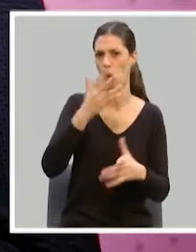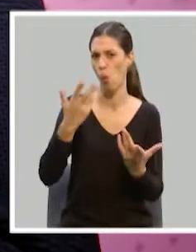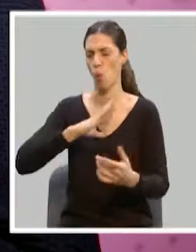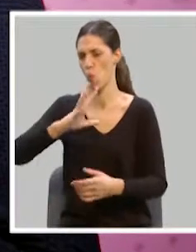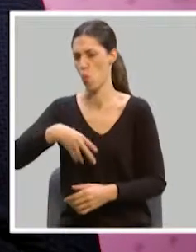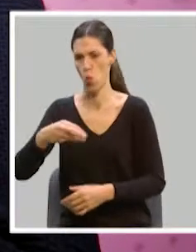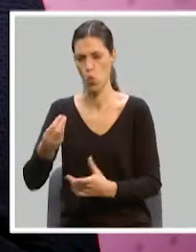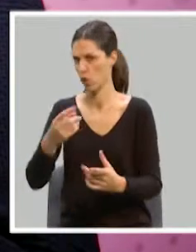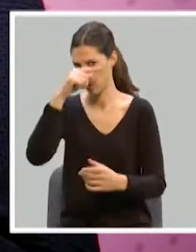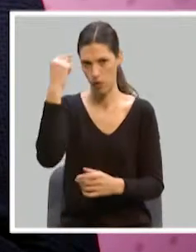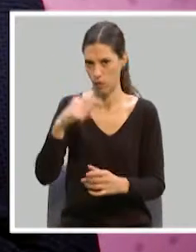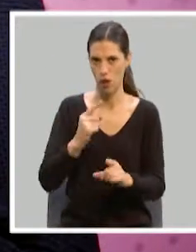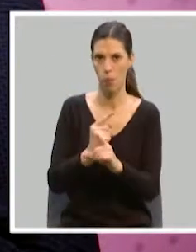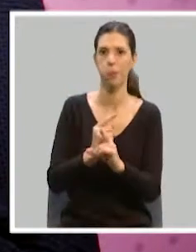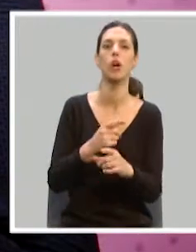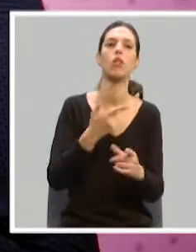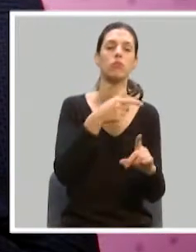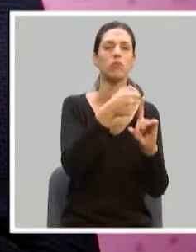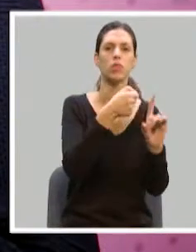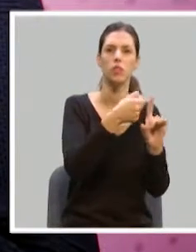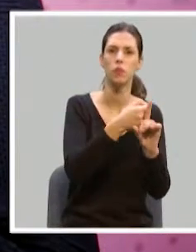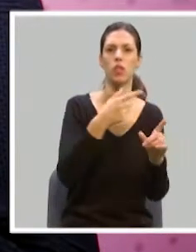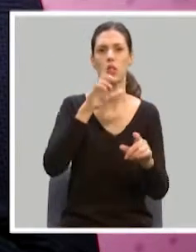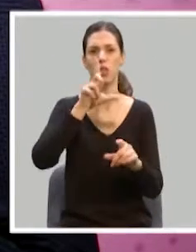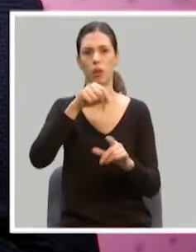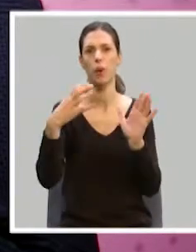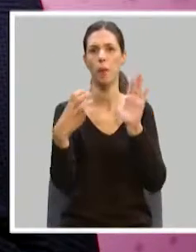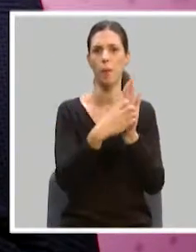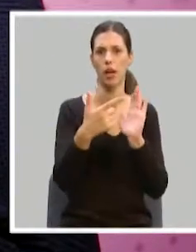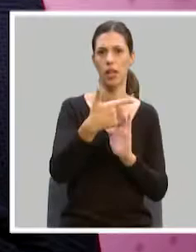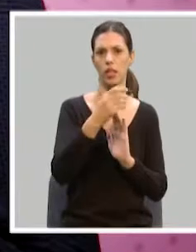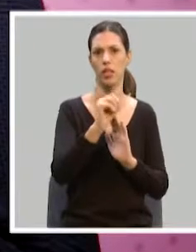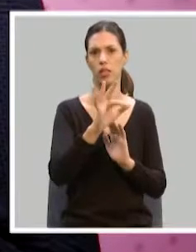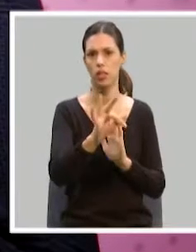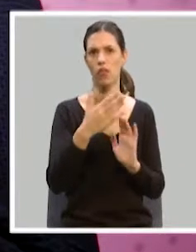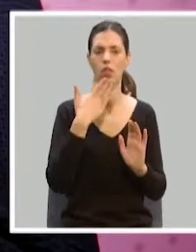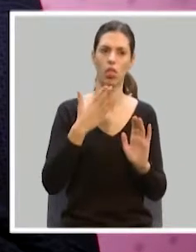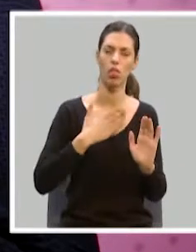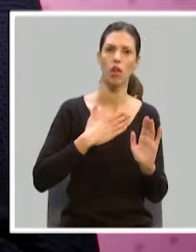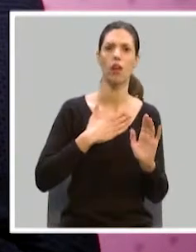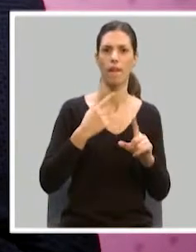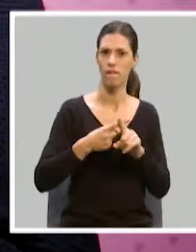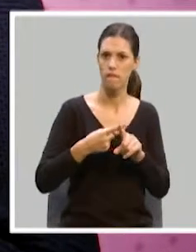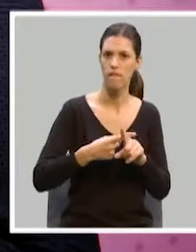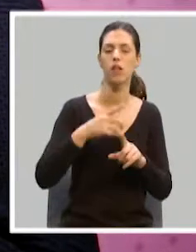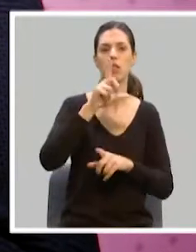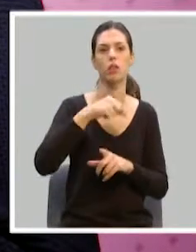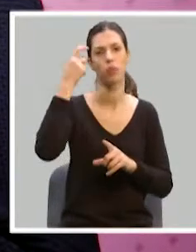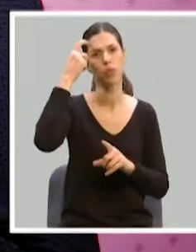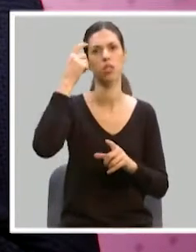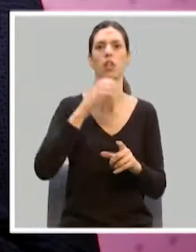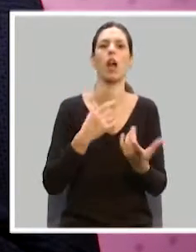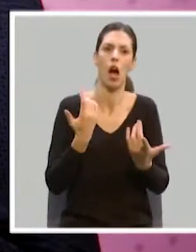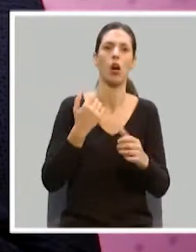mas mas foi sobretudo isso foi o desafio e foi a marca a força da marca e foi o achar que podia